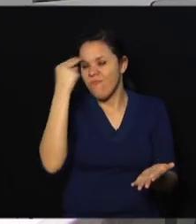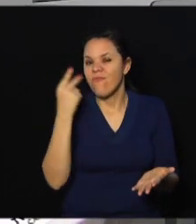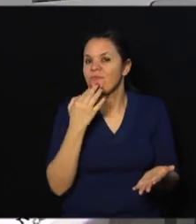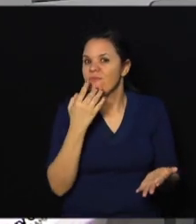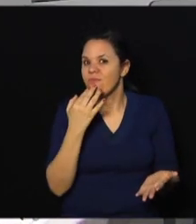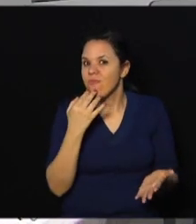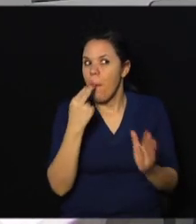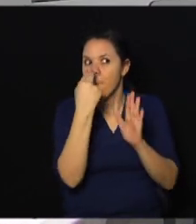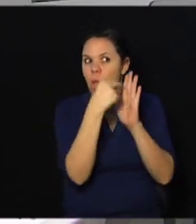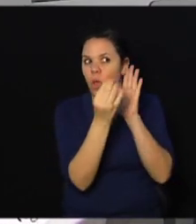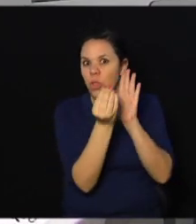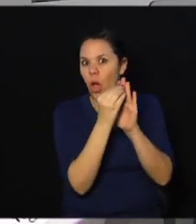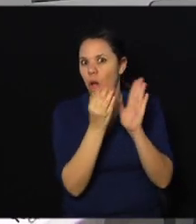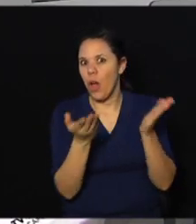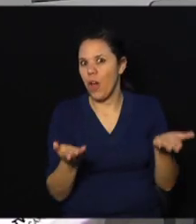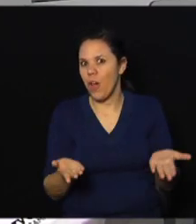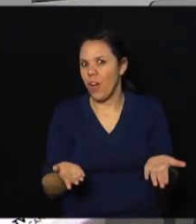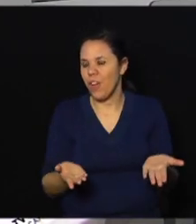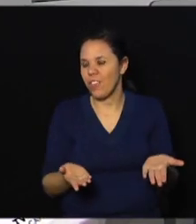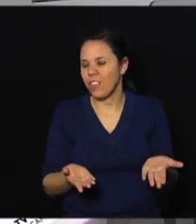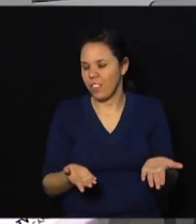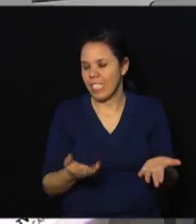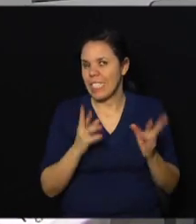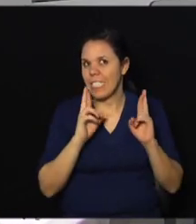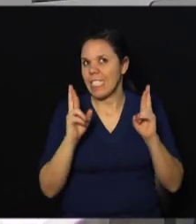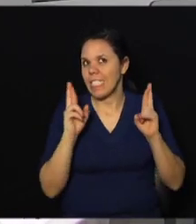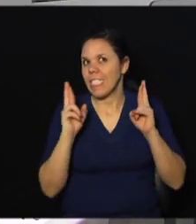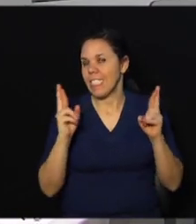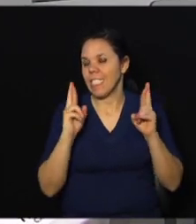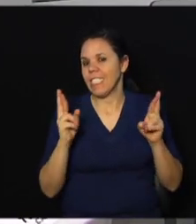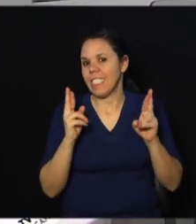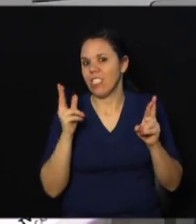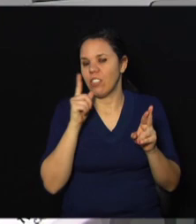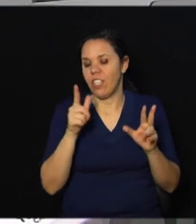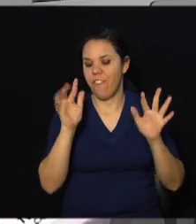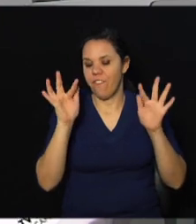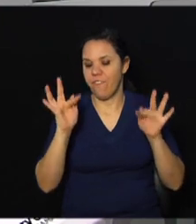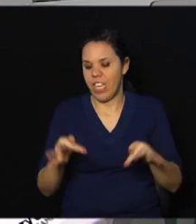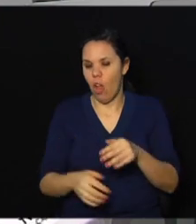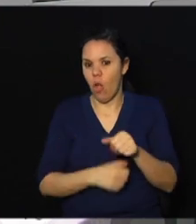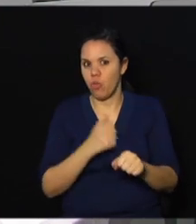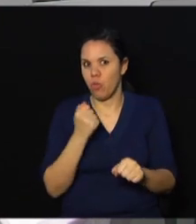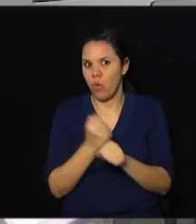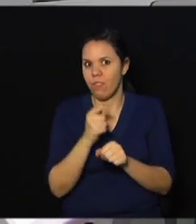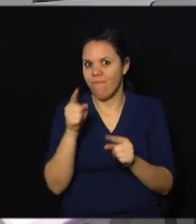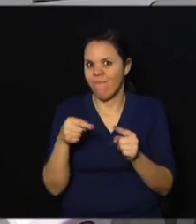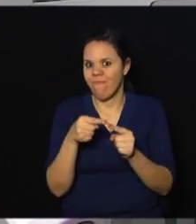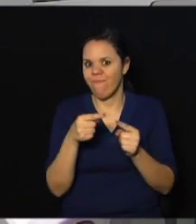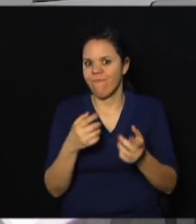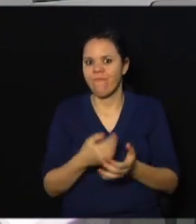meu nome na lista lá. E eu espero muito que já no final do ano eu consiga chegar lá.